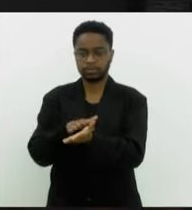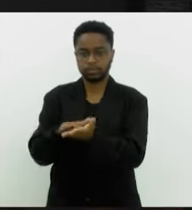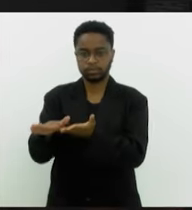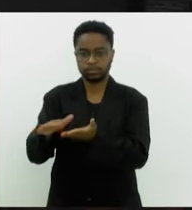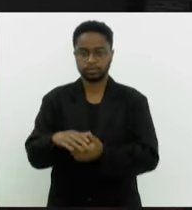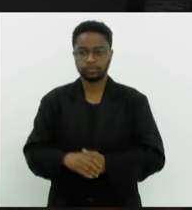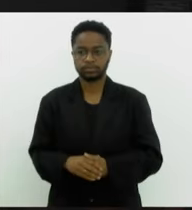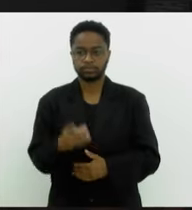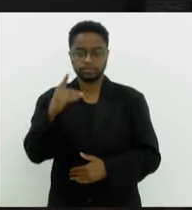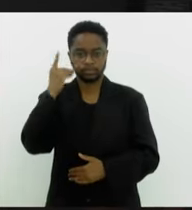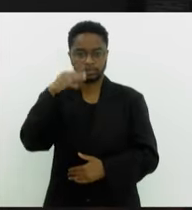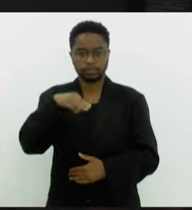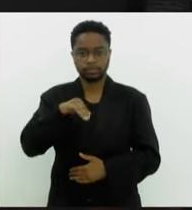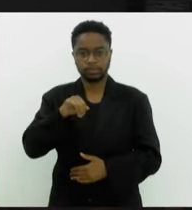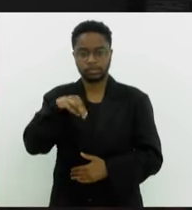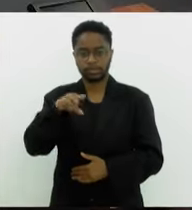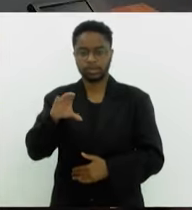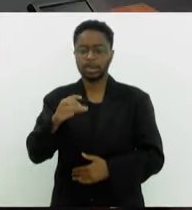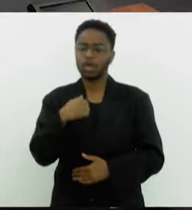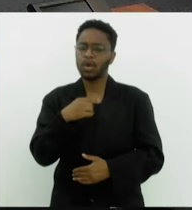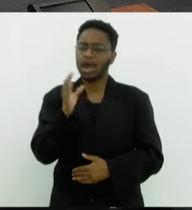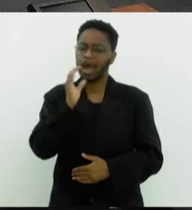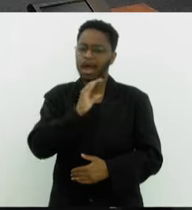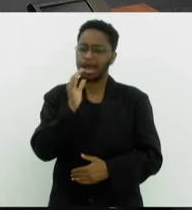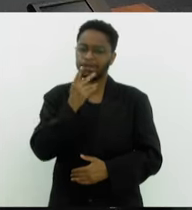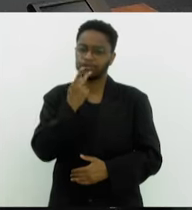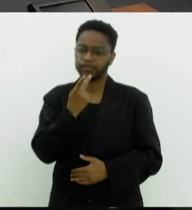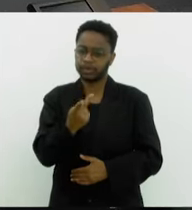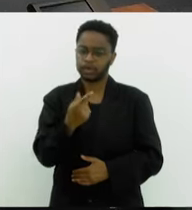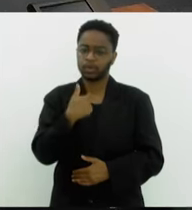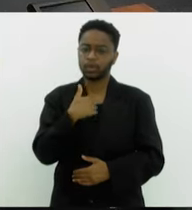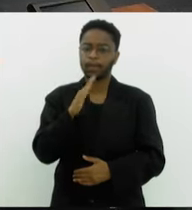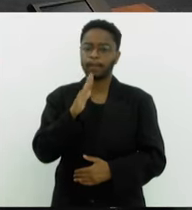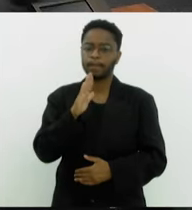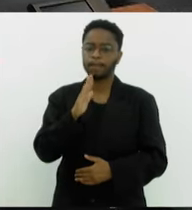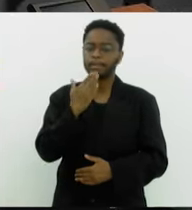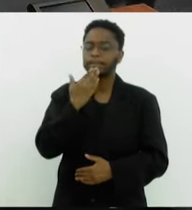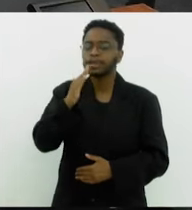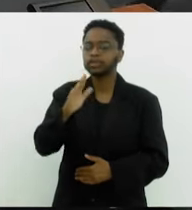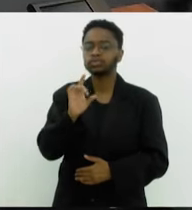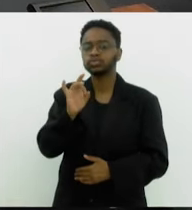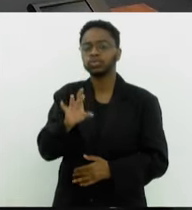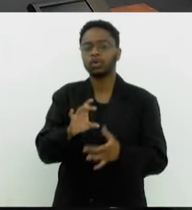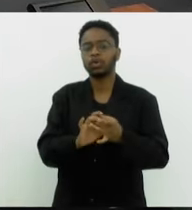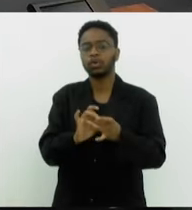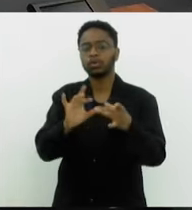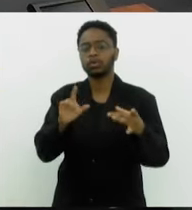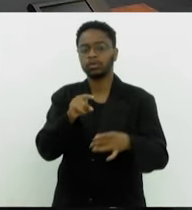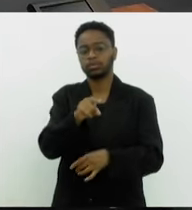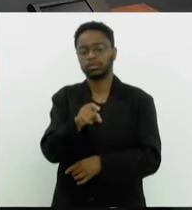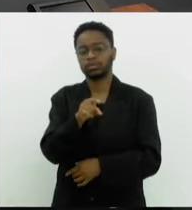publicação. Deputado Mink. É rapidinho, presidente, pela ordem. Eu só peço autorização para Vossa Excelência que